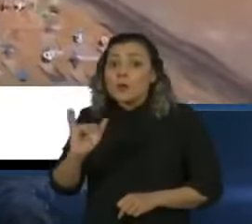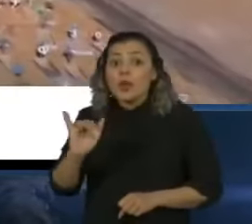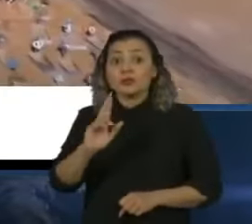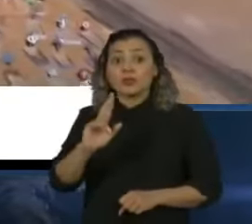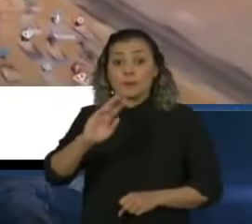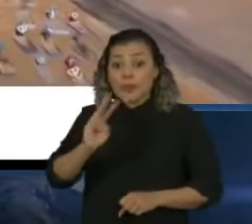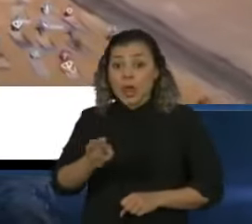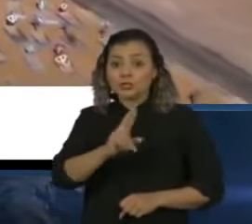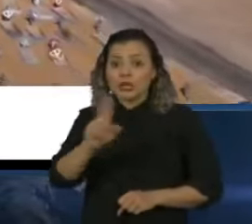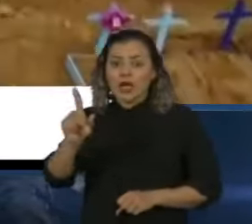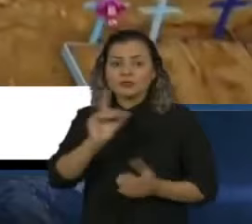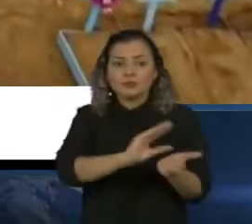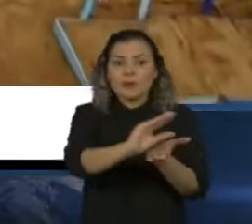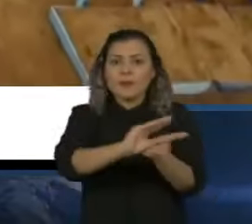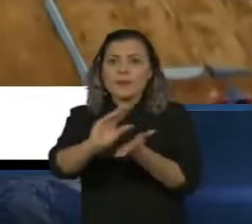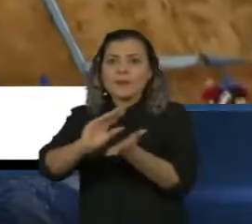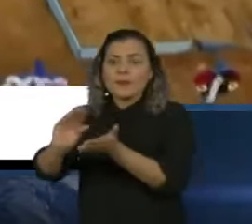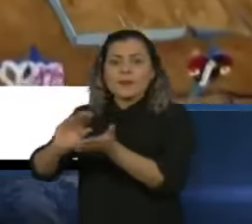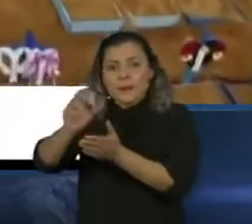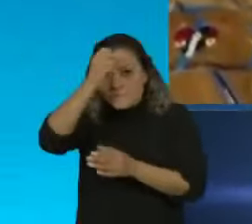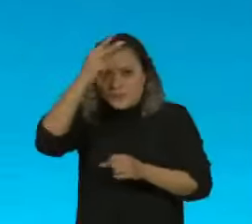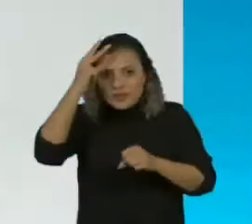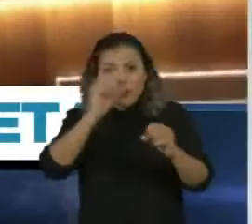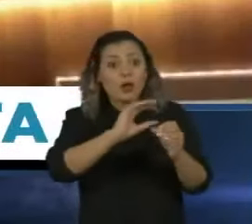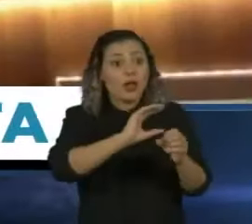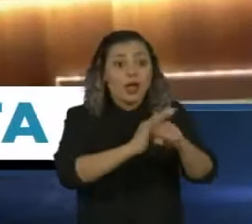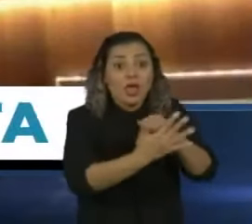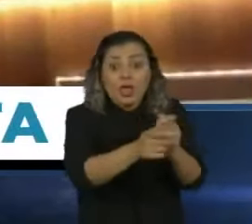aprovados para municípios combaterem a Covid-19.